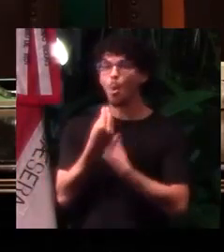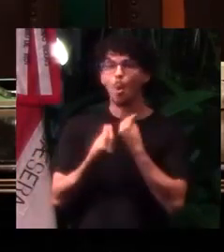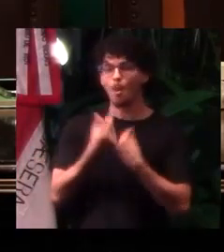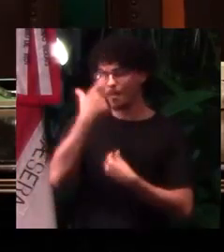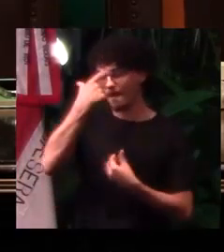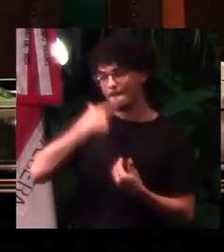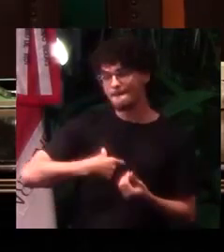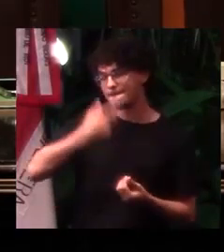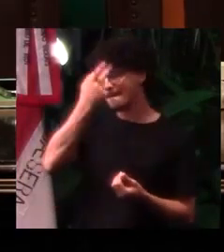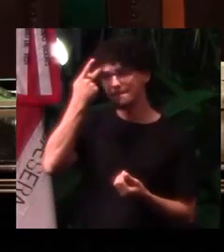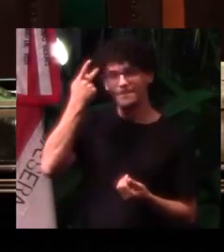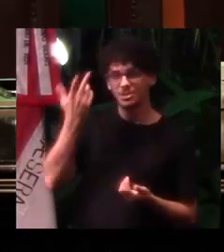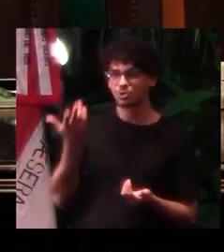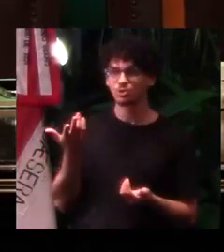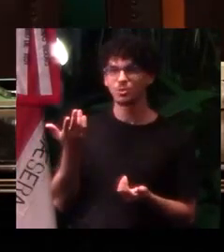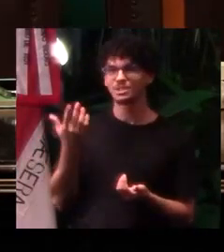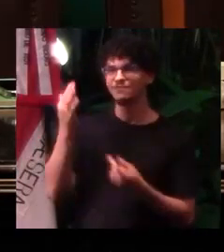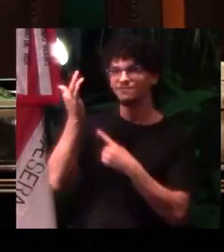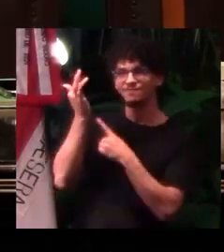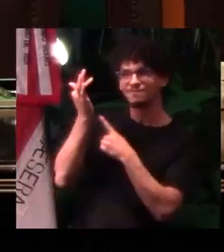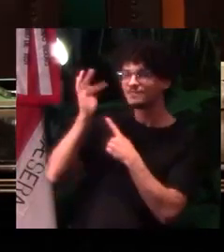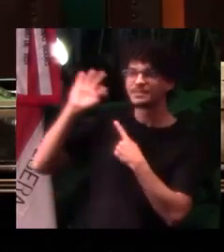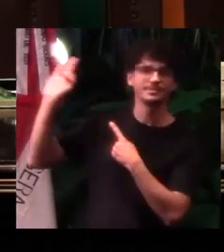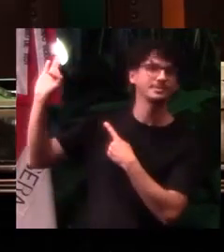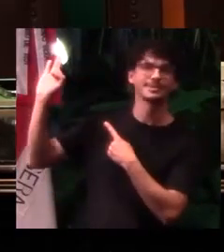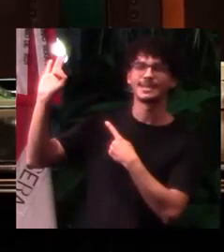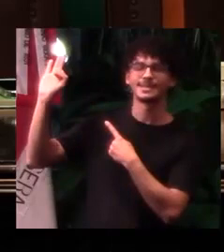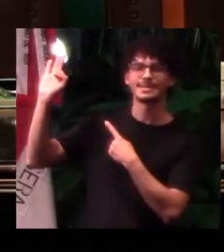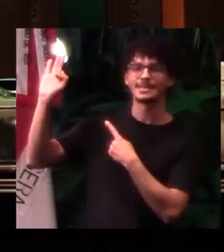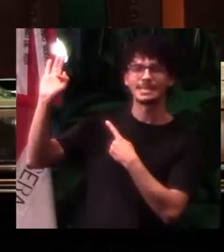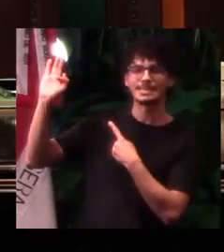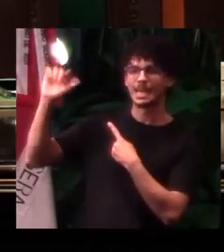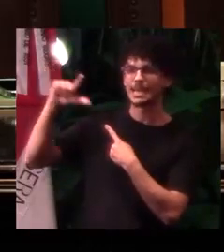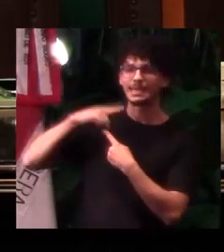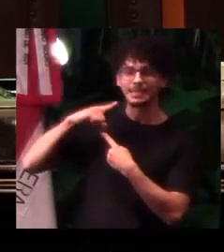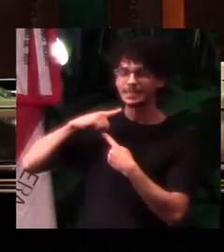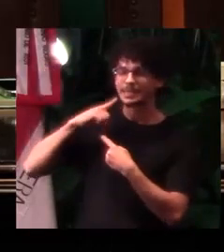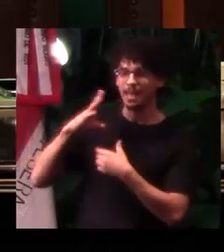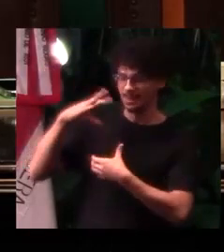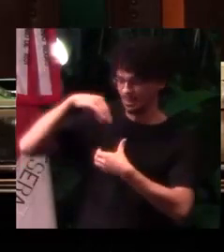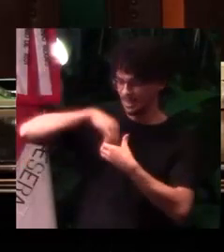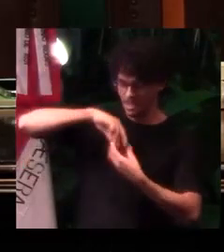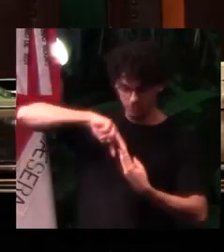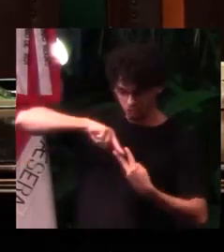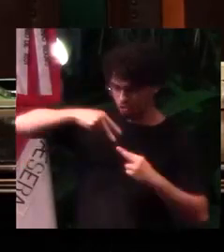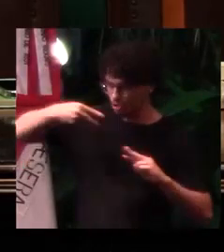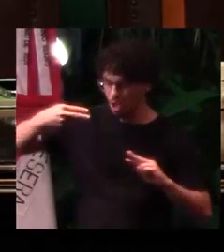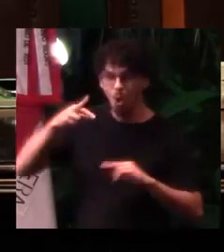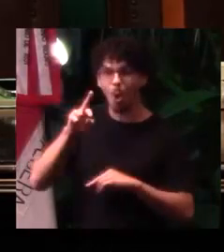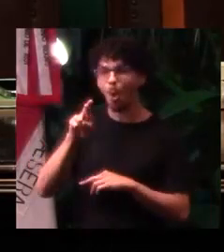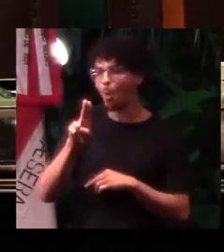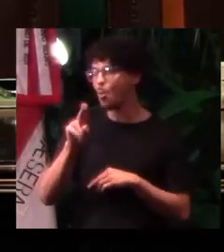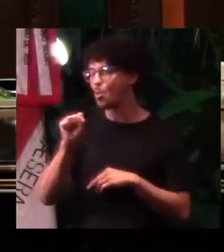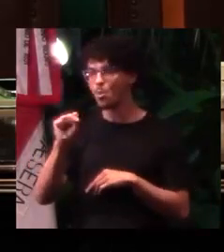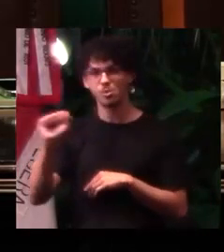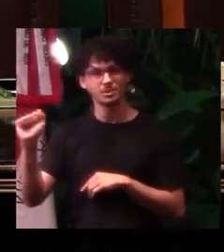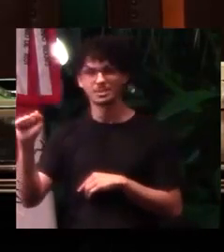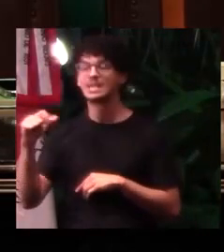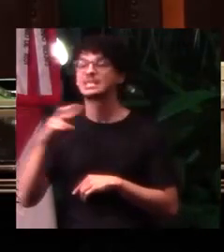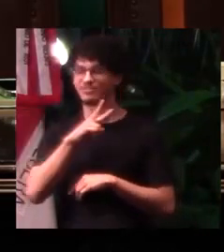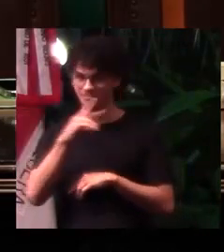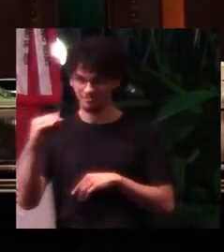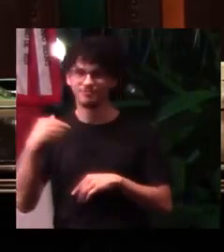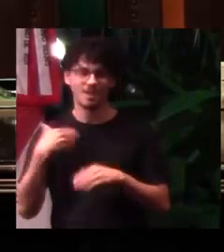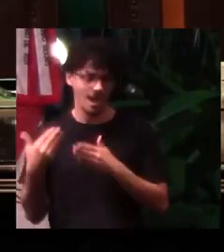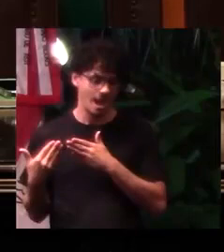experiência de uma francesa de ascendência russa que vai passar uma temporada nessa região